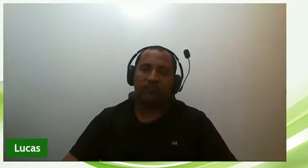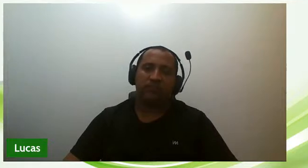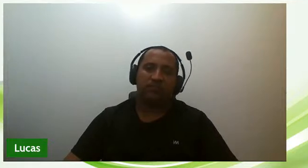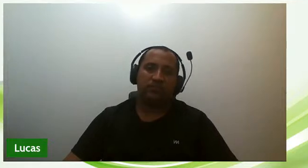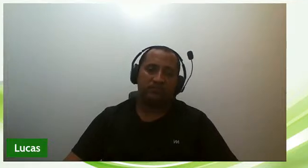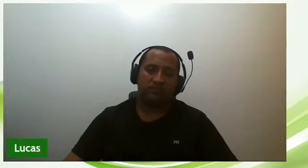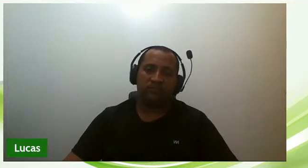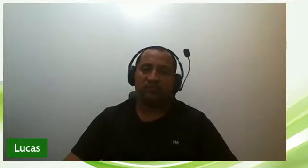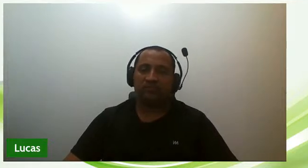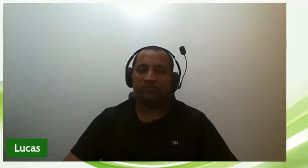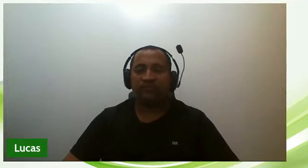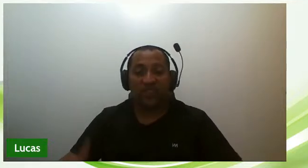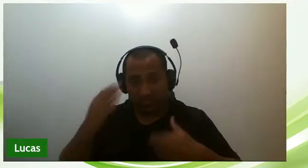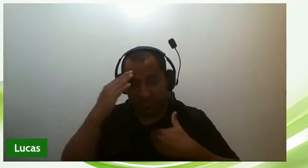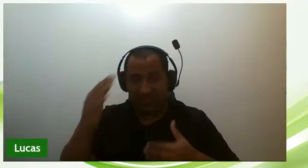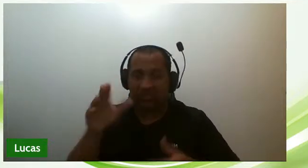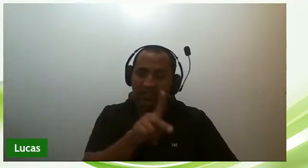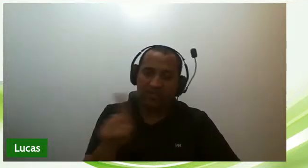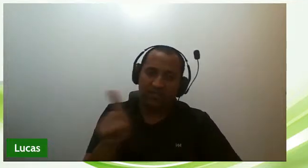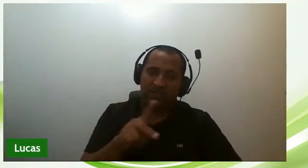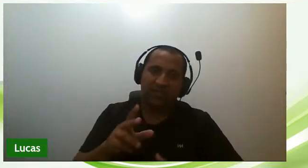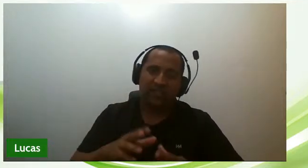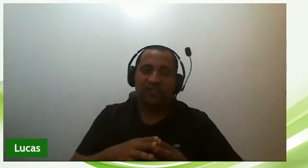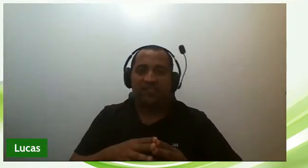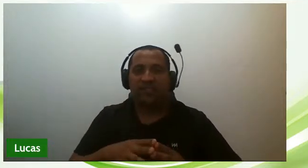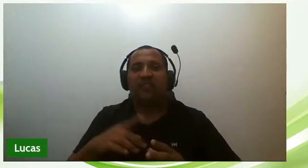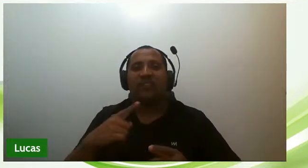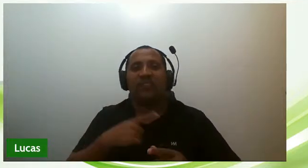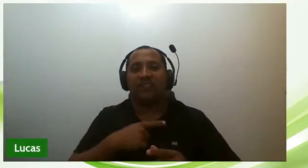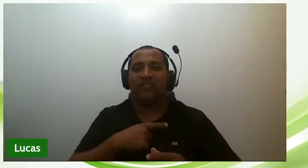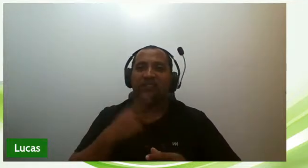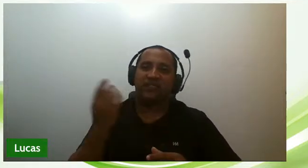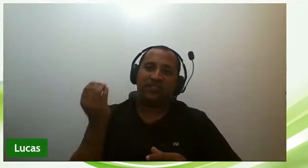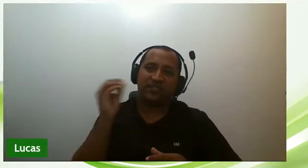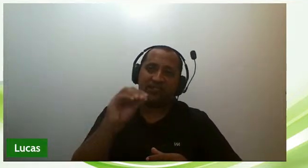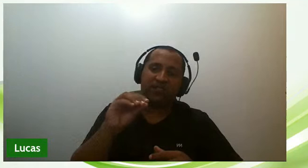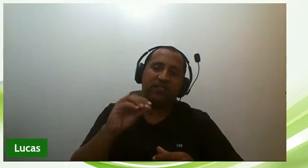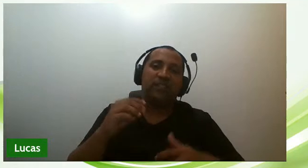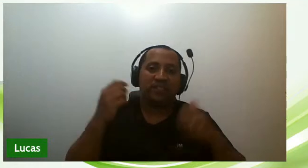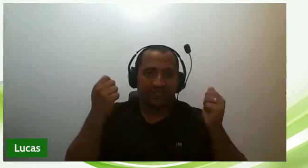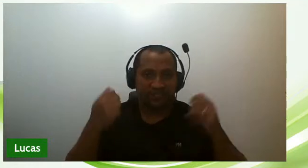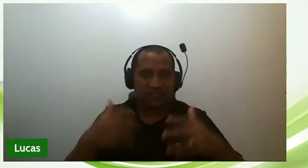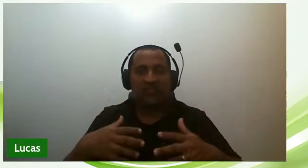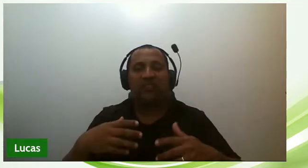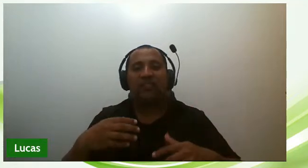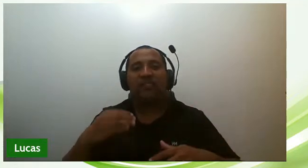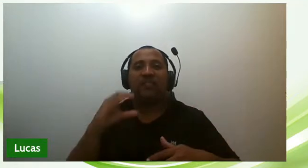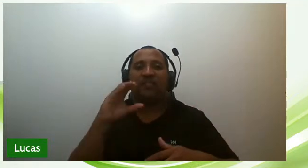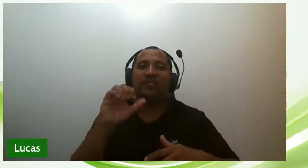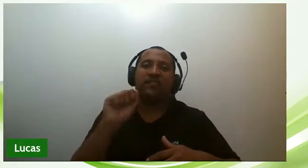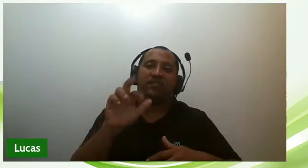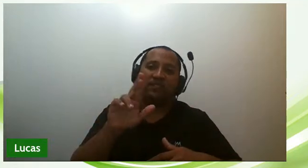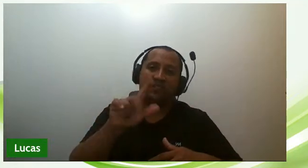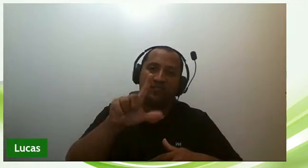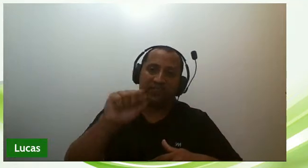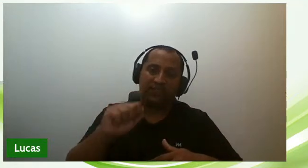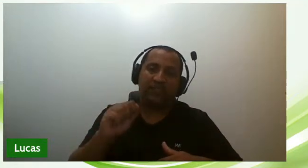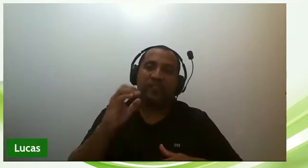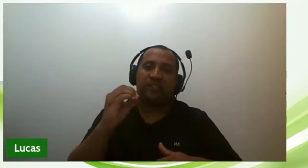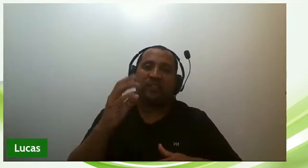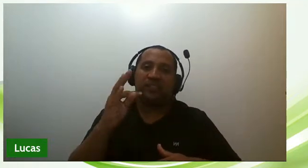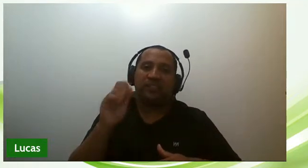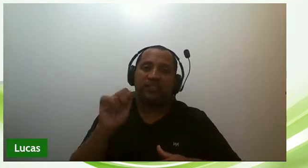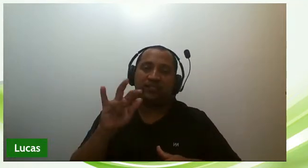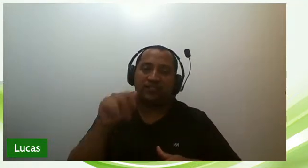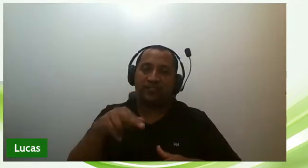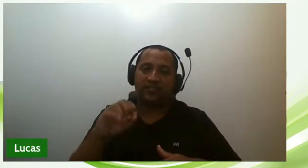Obrigado, professora. Vou passar um comentário aqui, chegou da Carla Otaviano. Ela fala que o